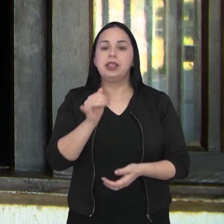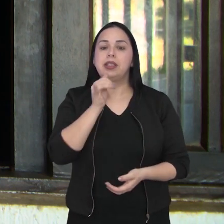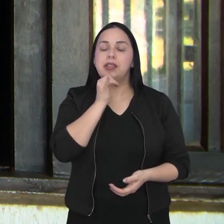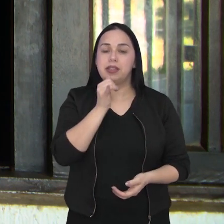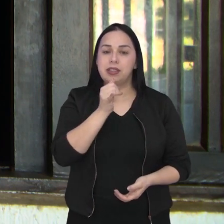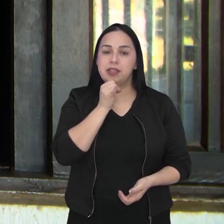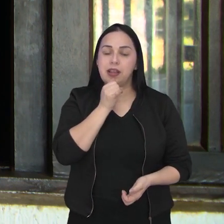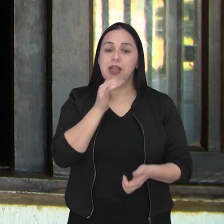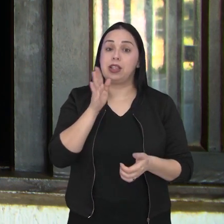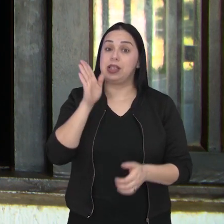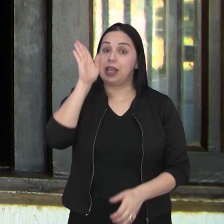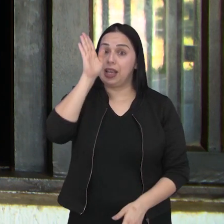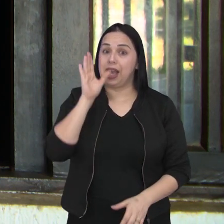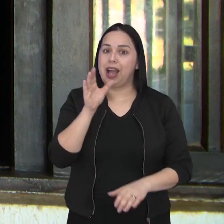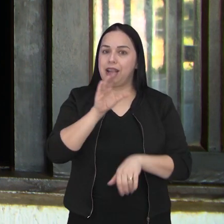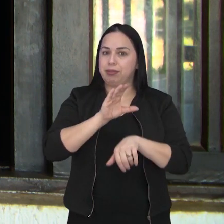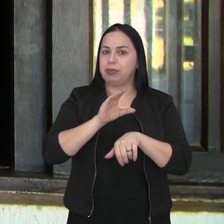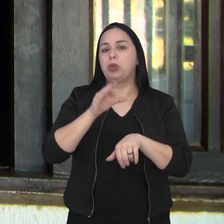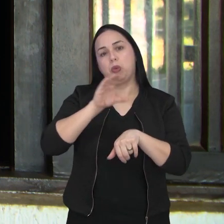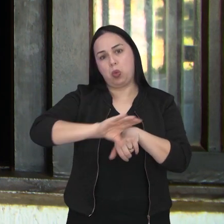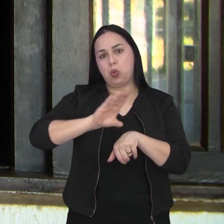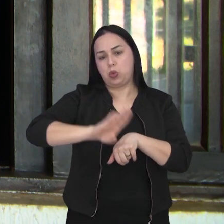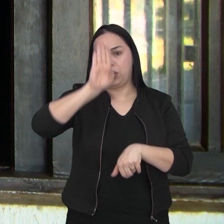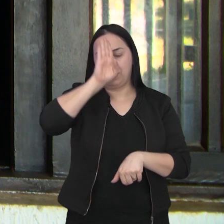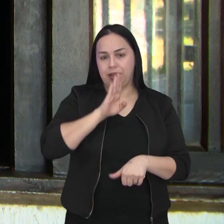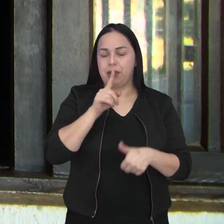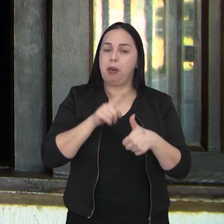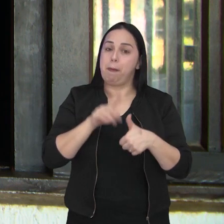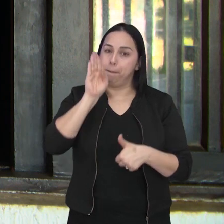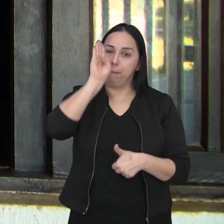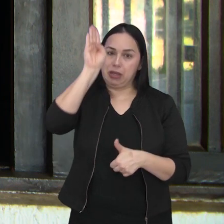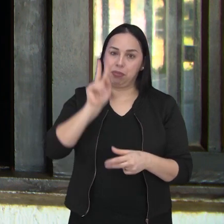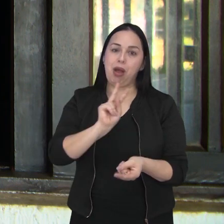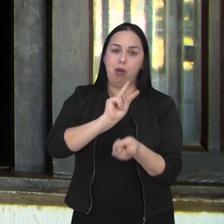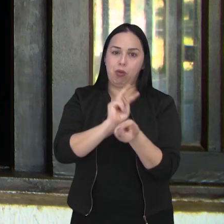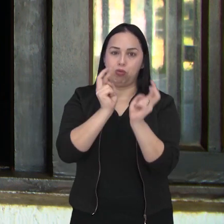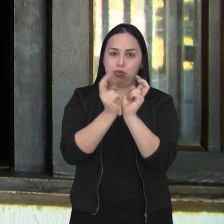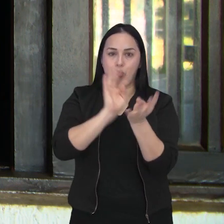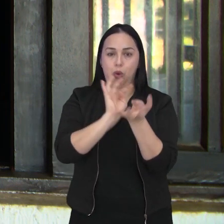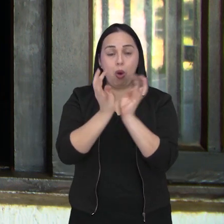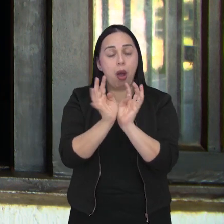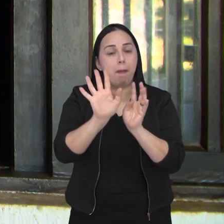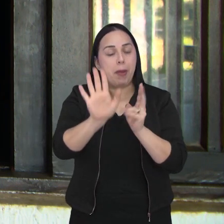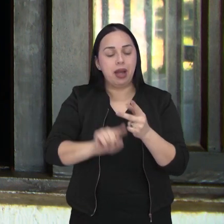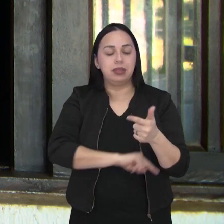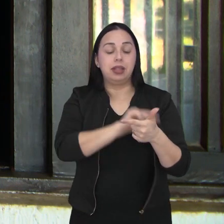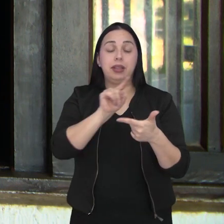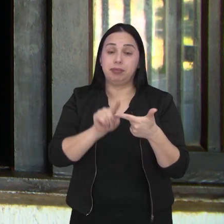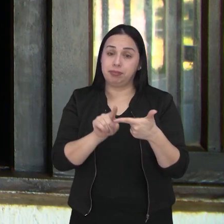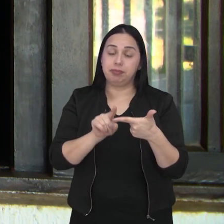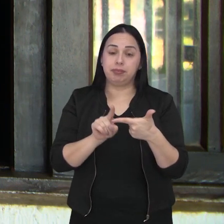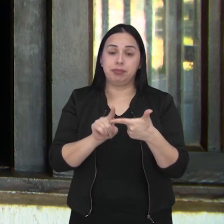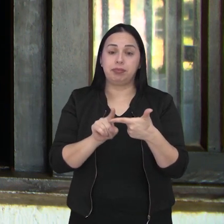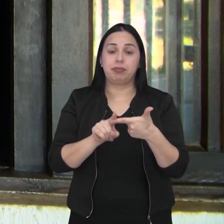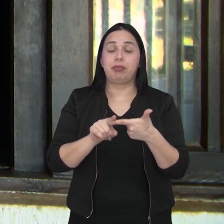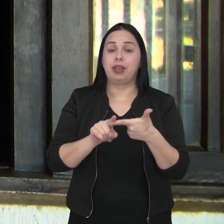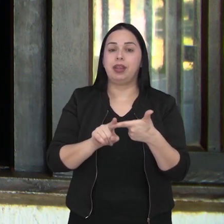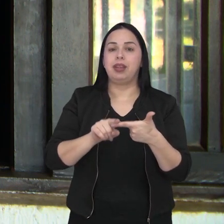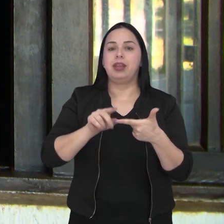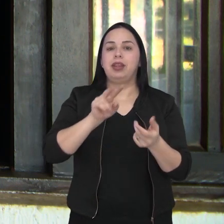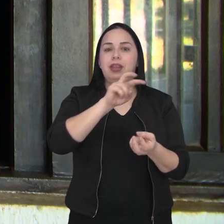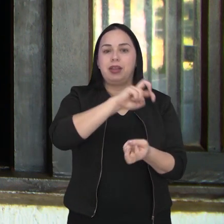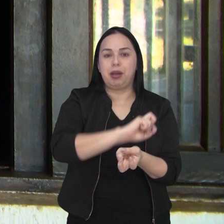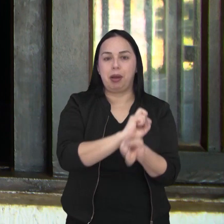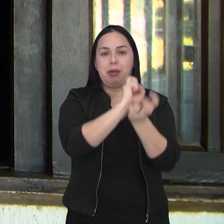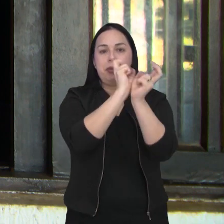diversas atividades para a comunidade. Como o Laudeni falou, são atividades gratuitas, né? O carro-chefe aqui é o jongo,